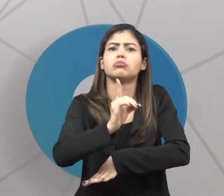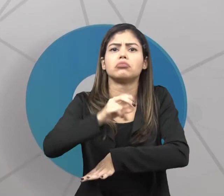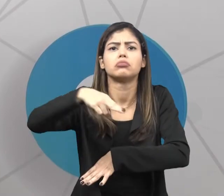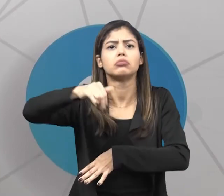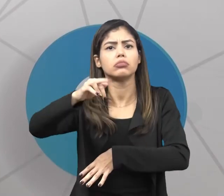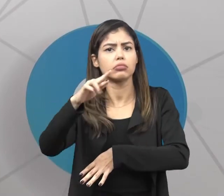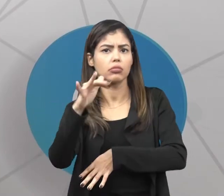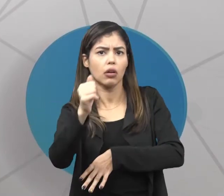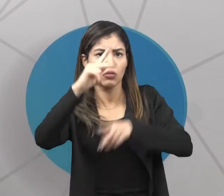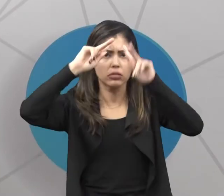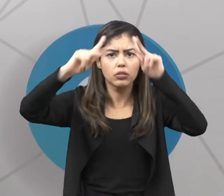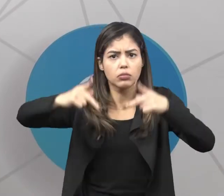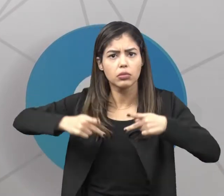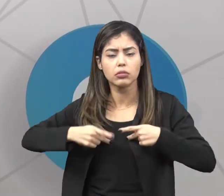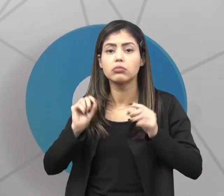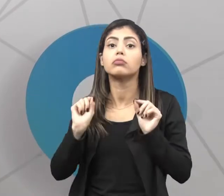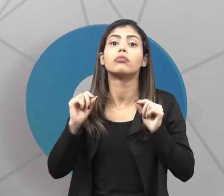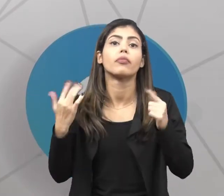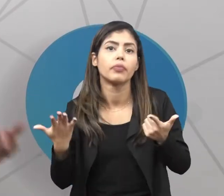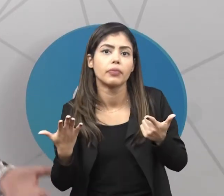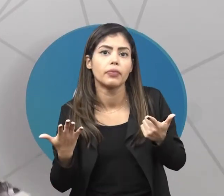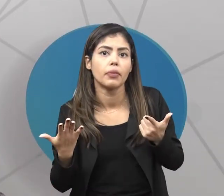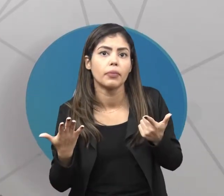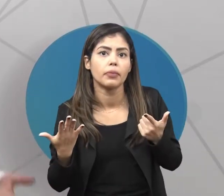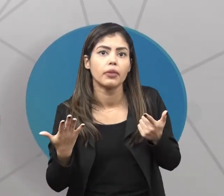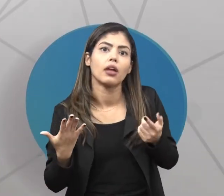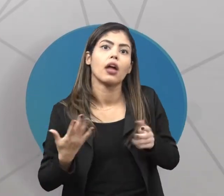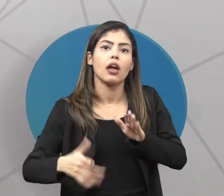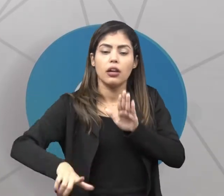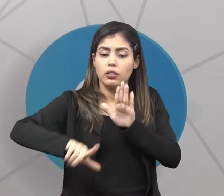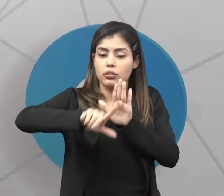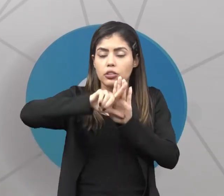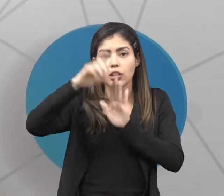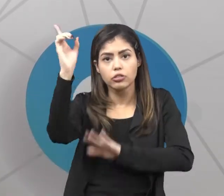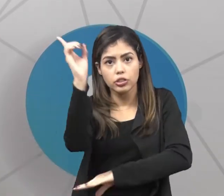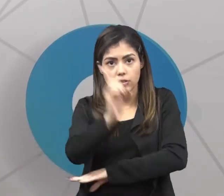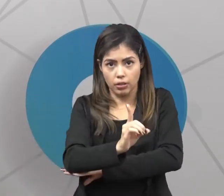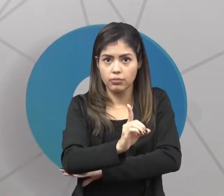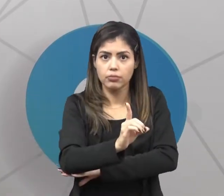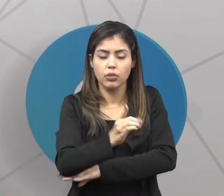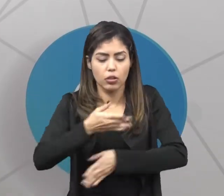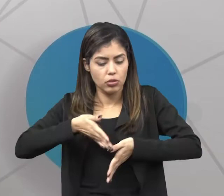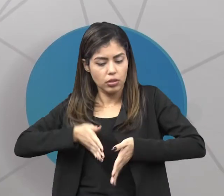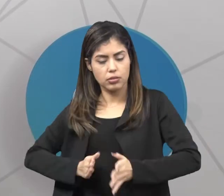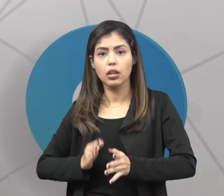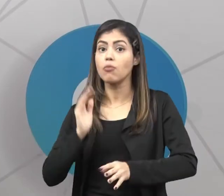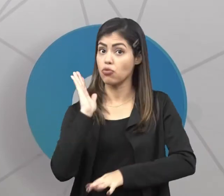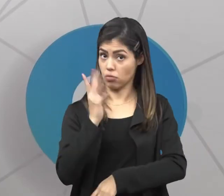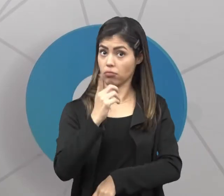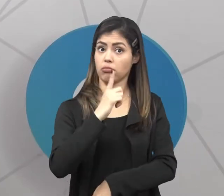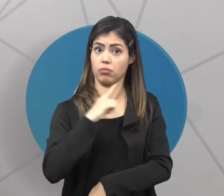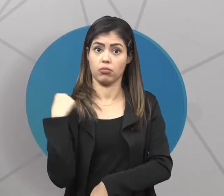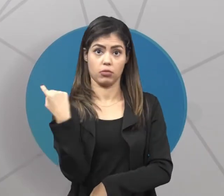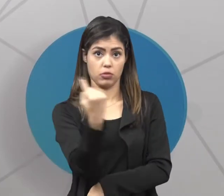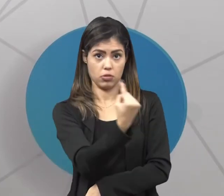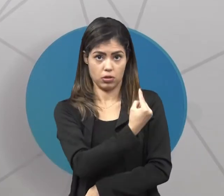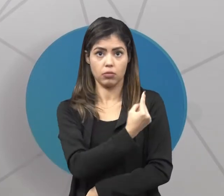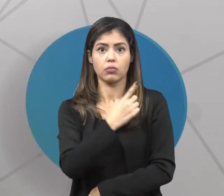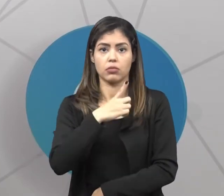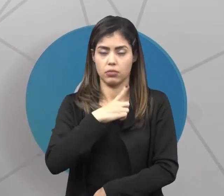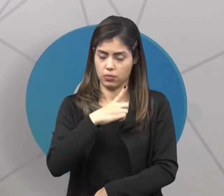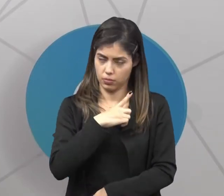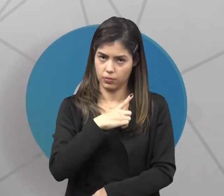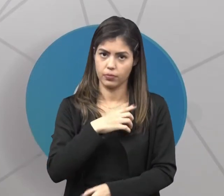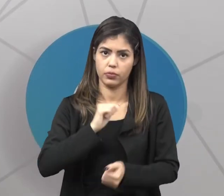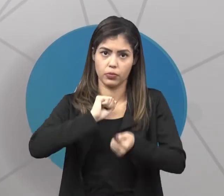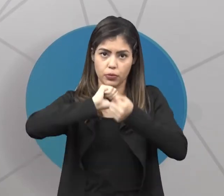do ser humano. Teoricamente, direitos naturais são aqueles direitos que nós já nascemos com ele. Nós já temos ele,